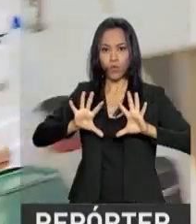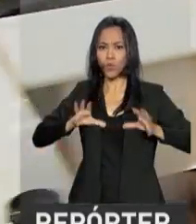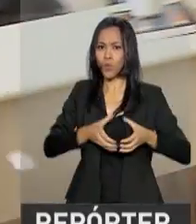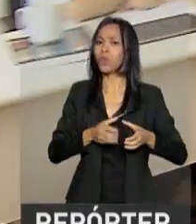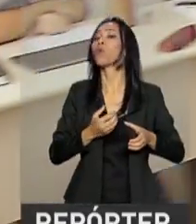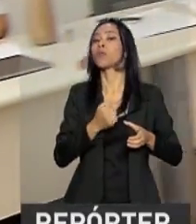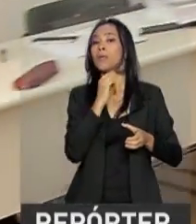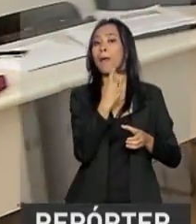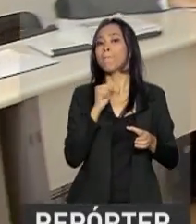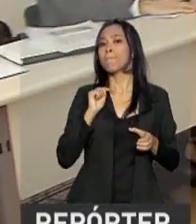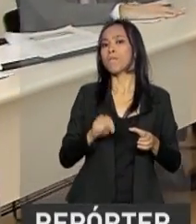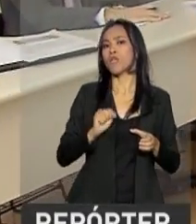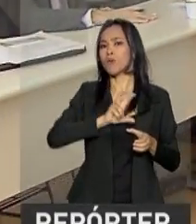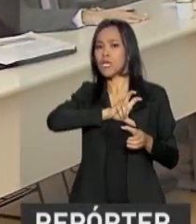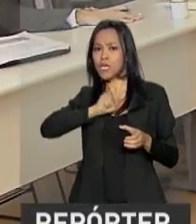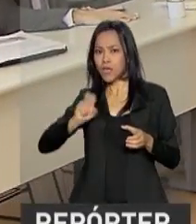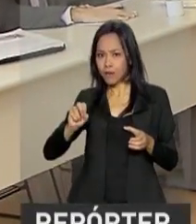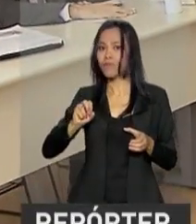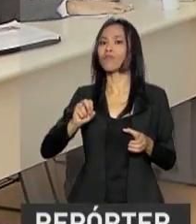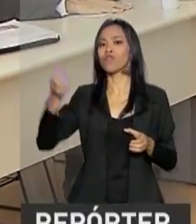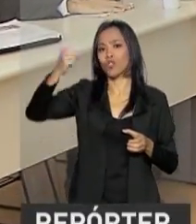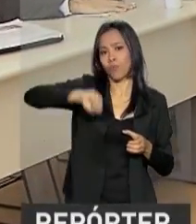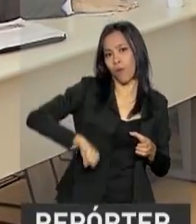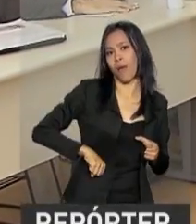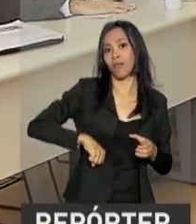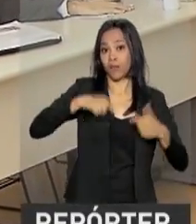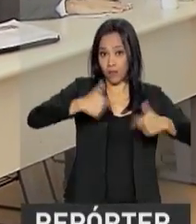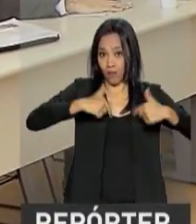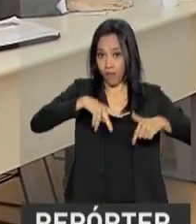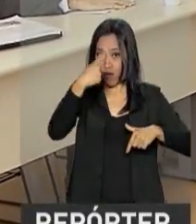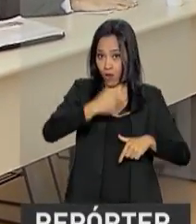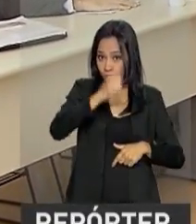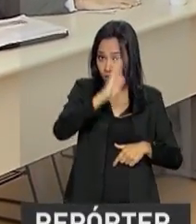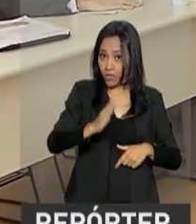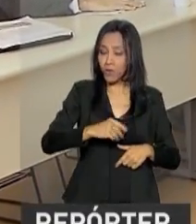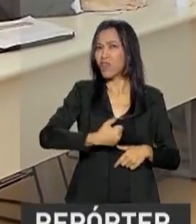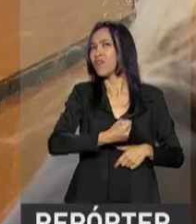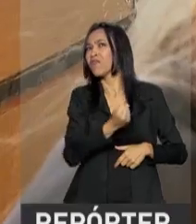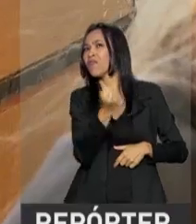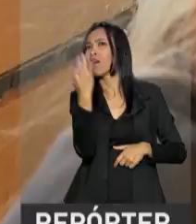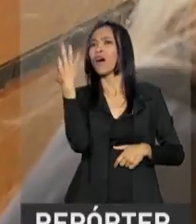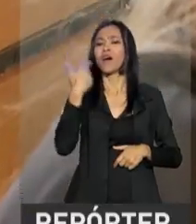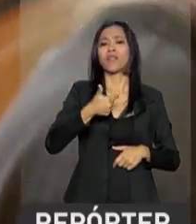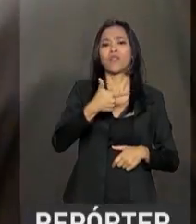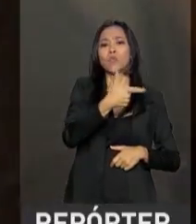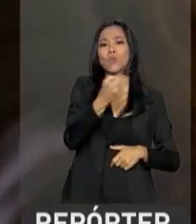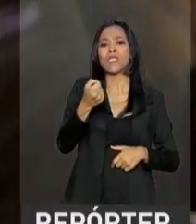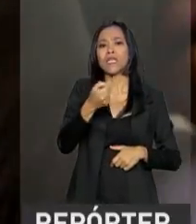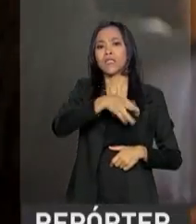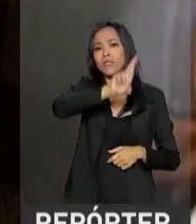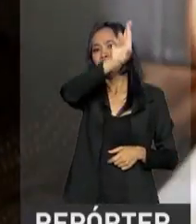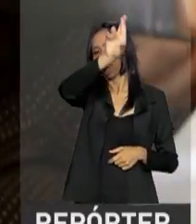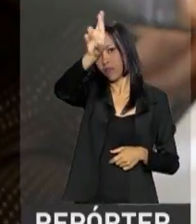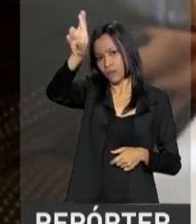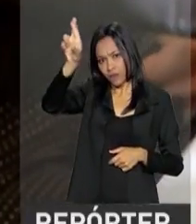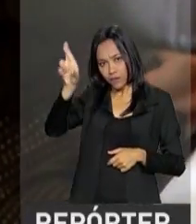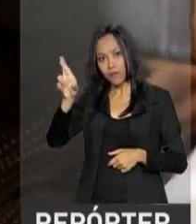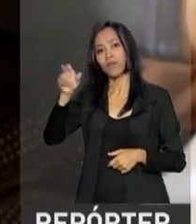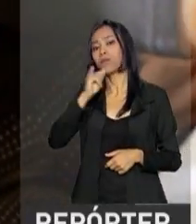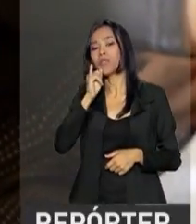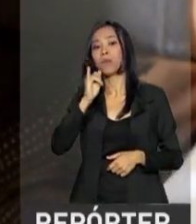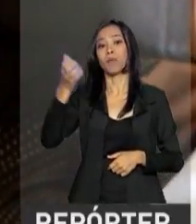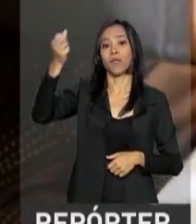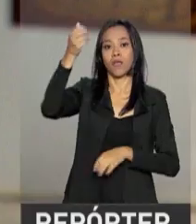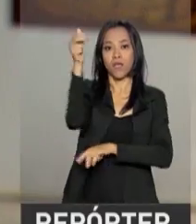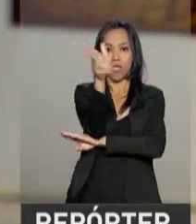mais de 1.500 diplomatas que atuam no Brasil e em mais de 200 representações no exterior, como embaixadas